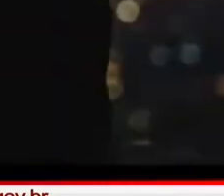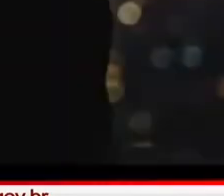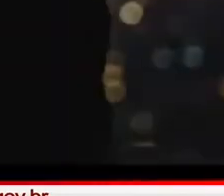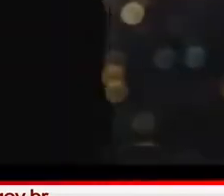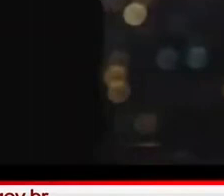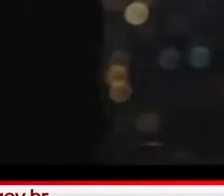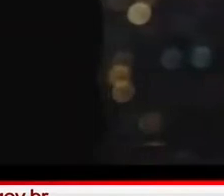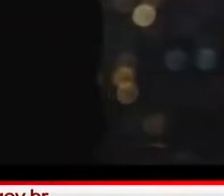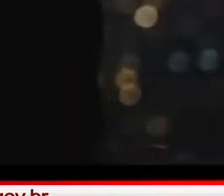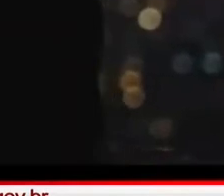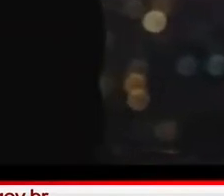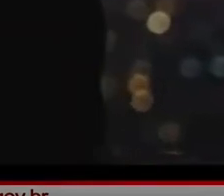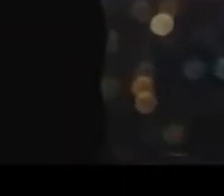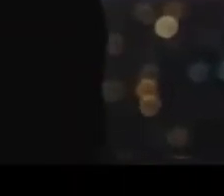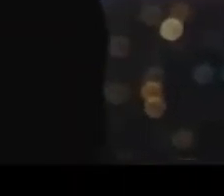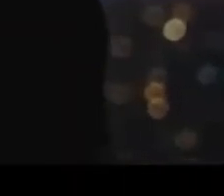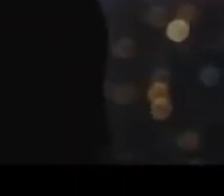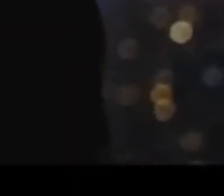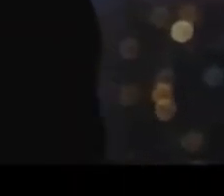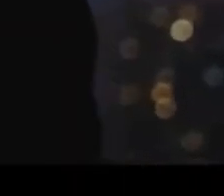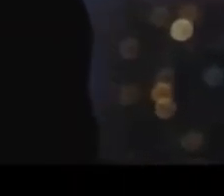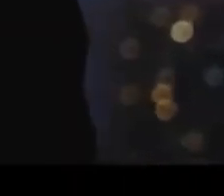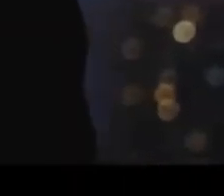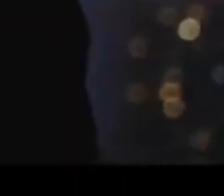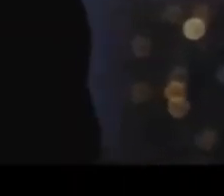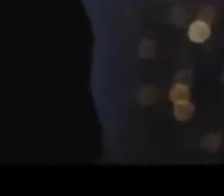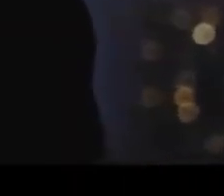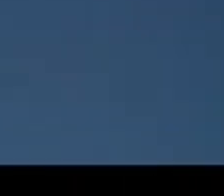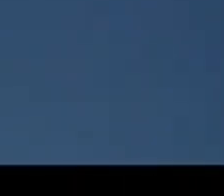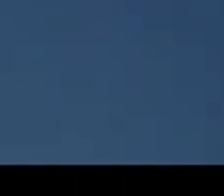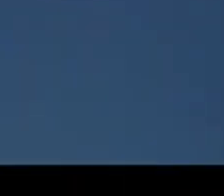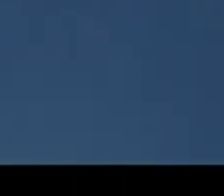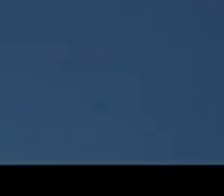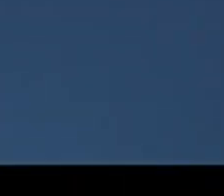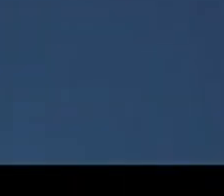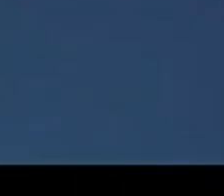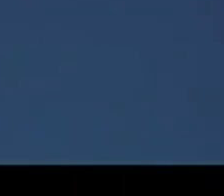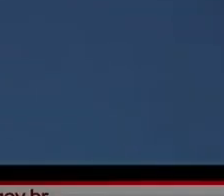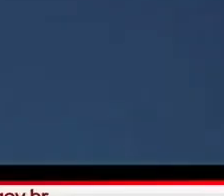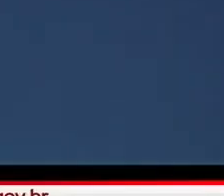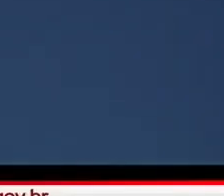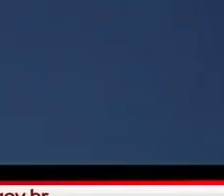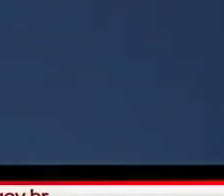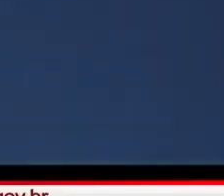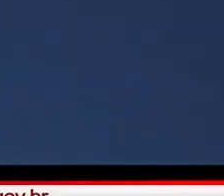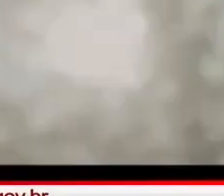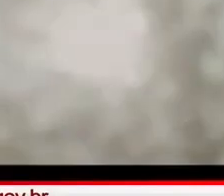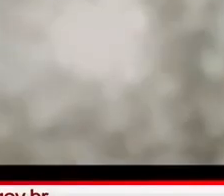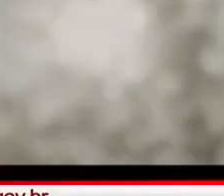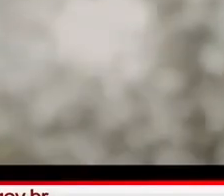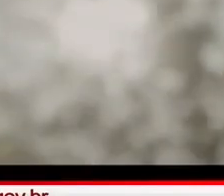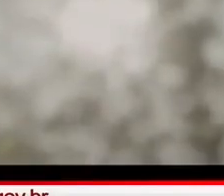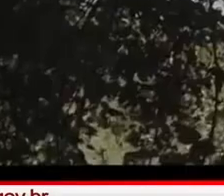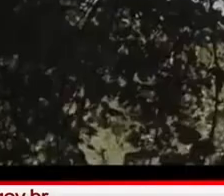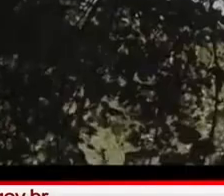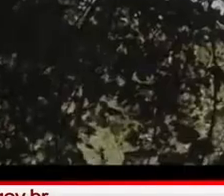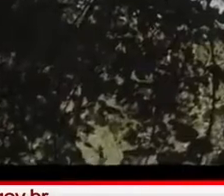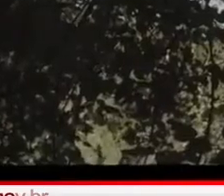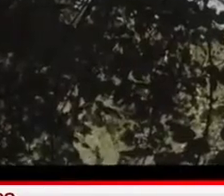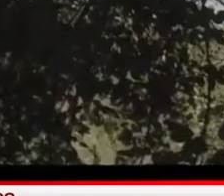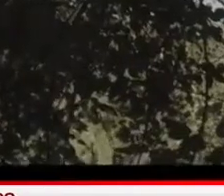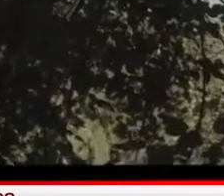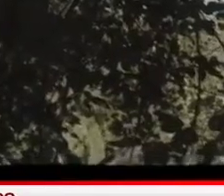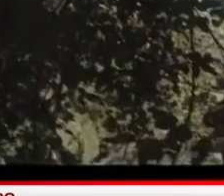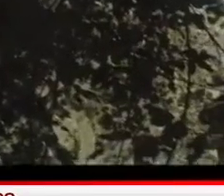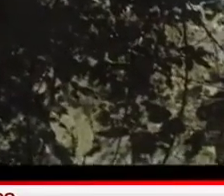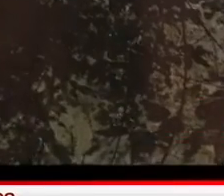para encarar o futuro só existem duas formas aceitar o que ele nos impõe ou nos prepararmos